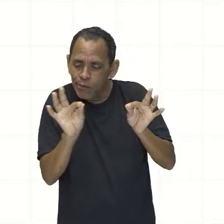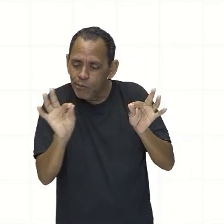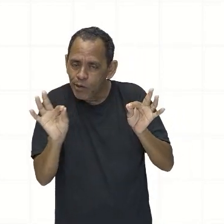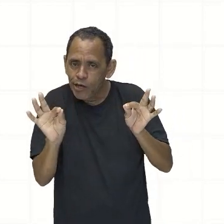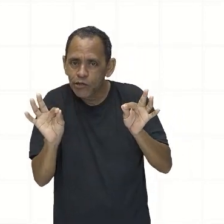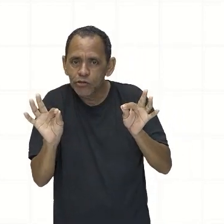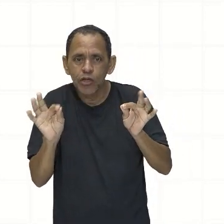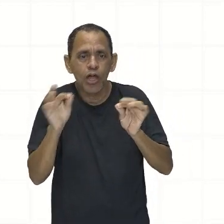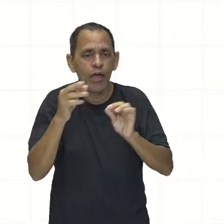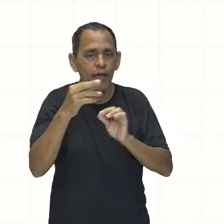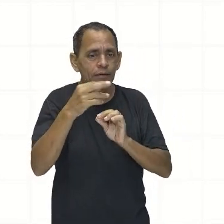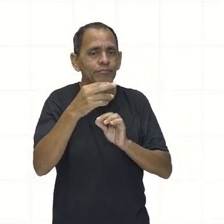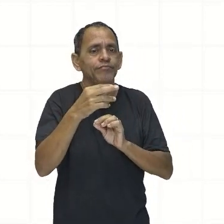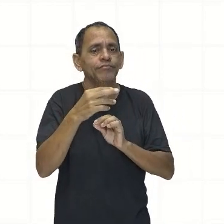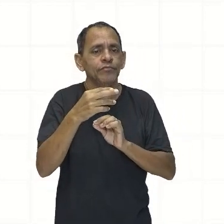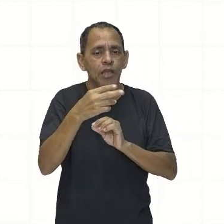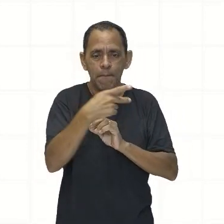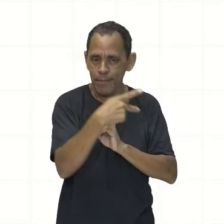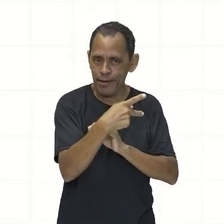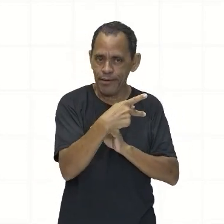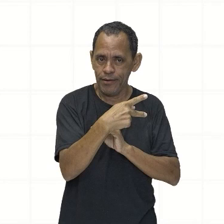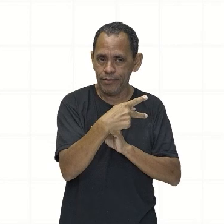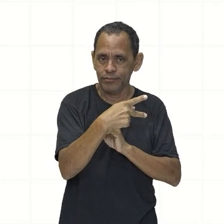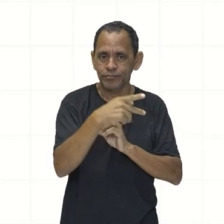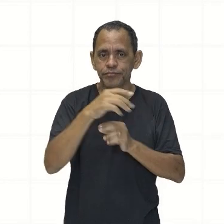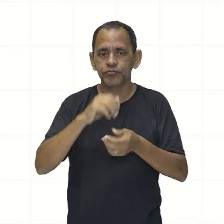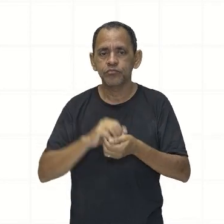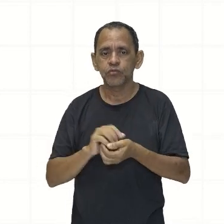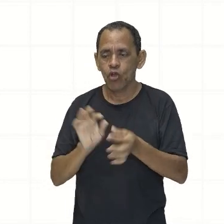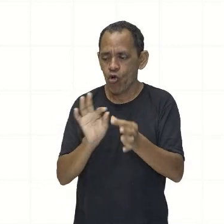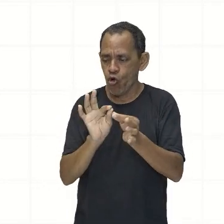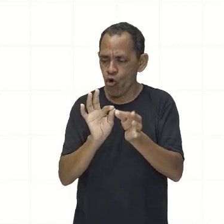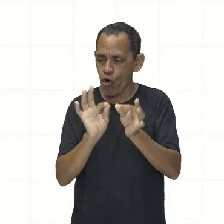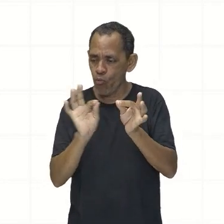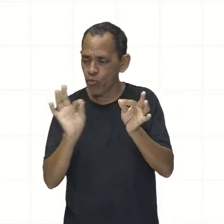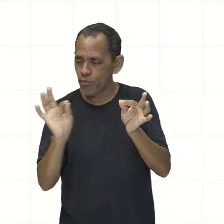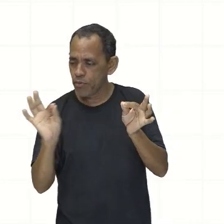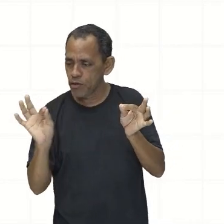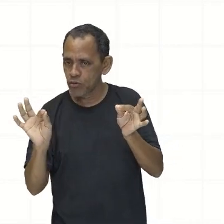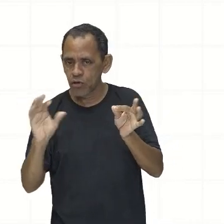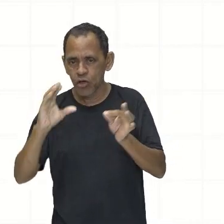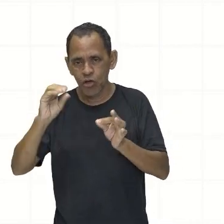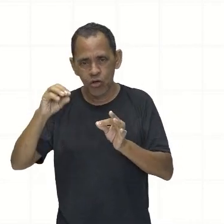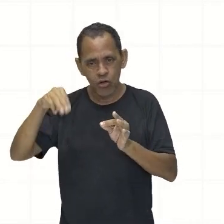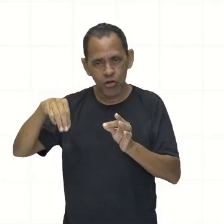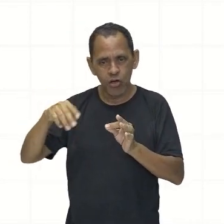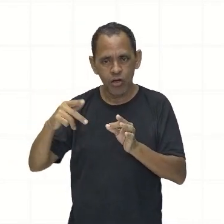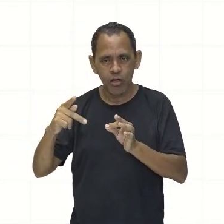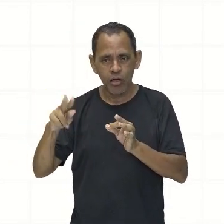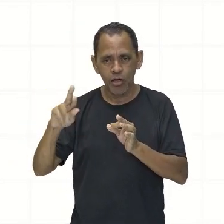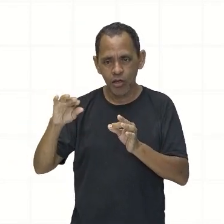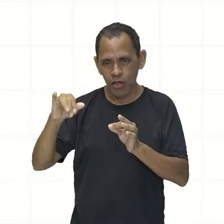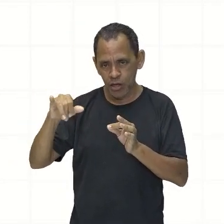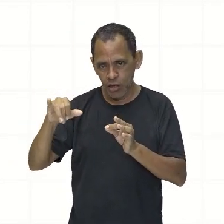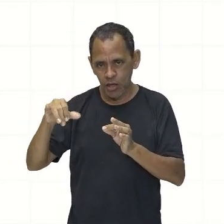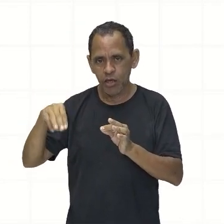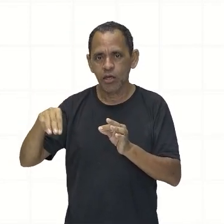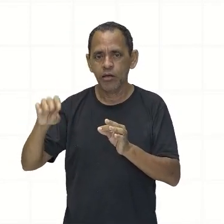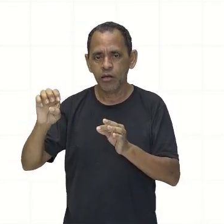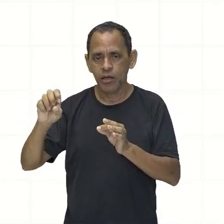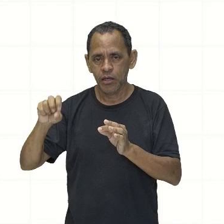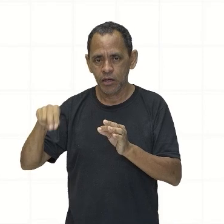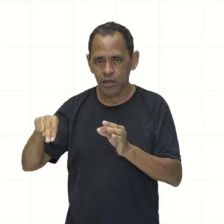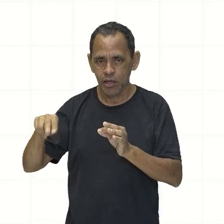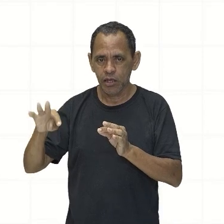P é o comprimento, certo? Então, se nós soubermos o comprimento, então nós